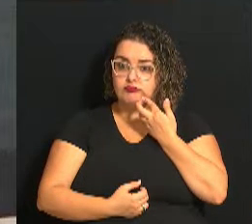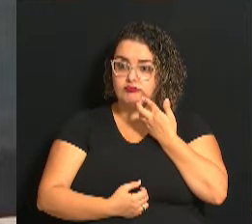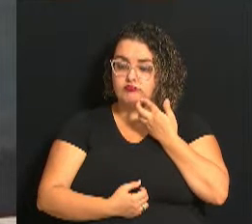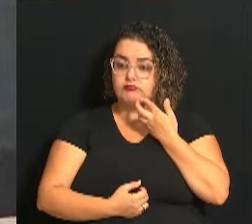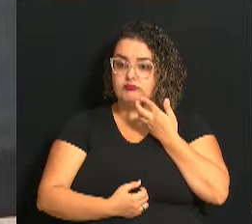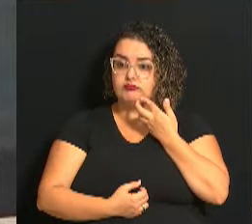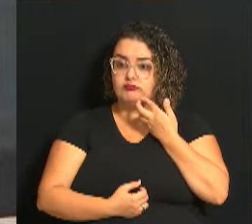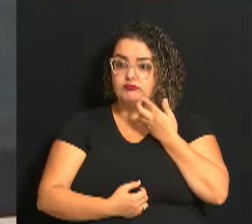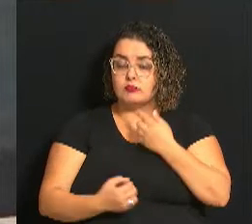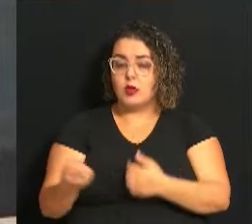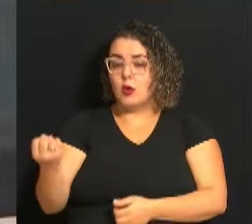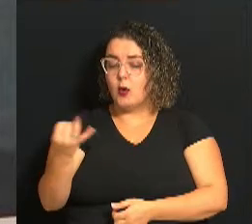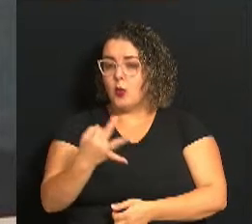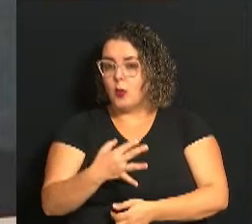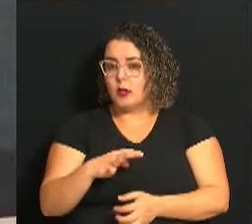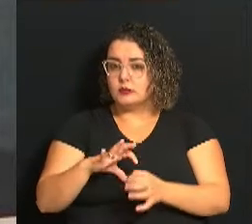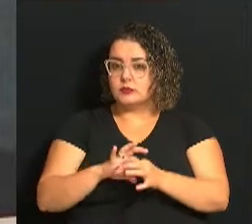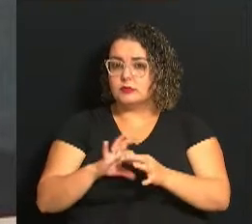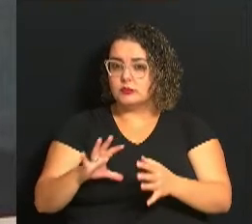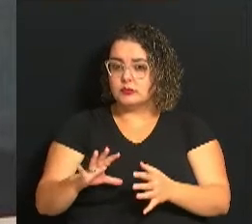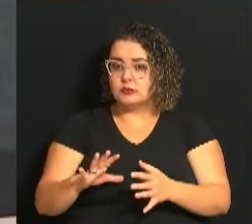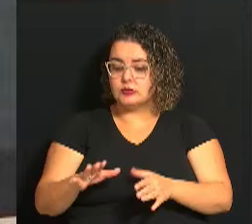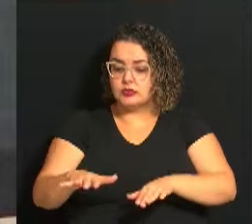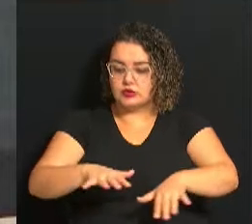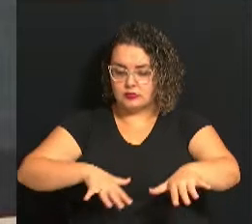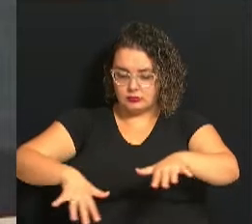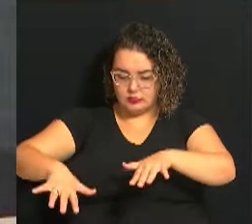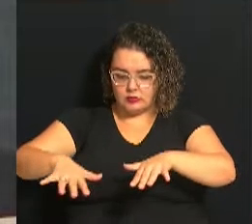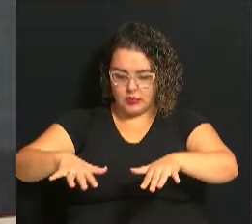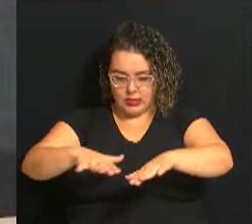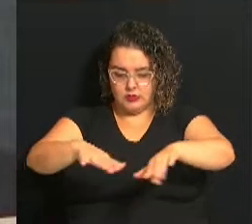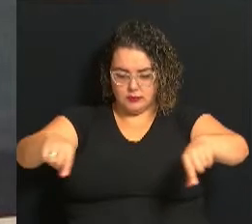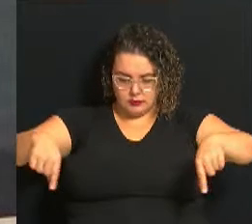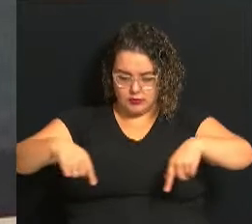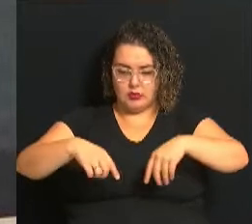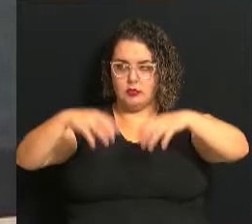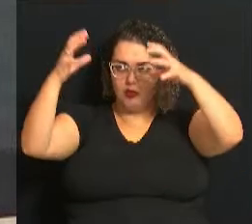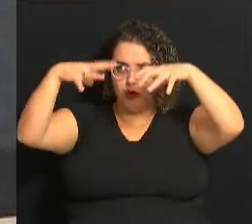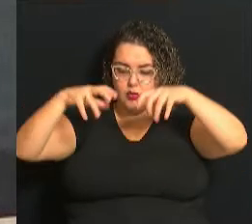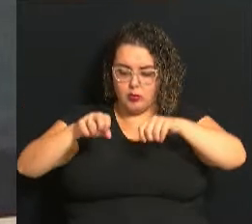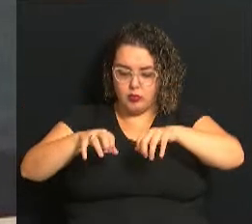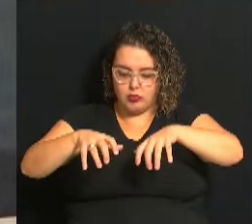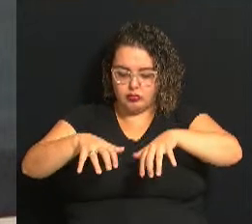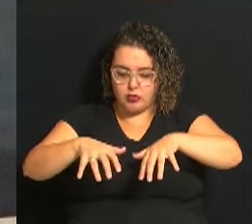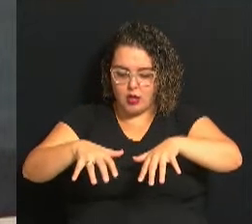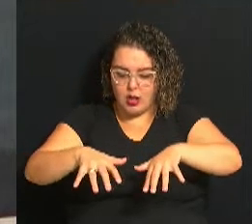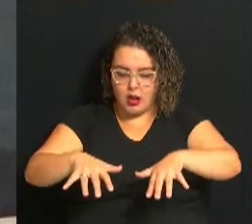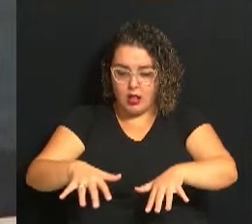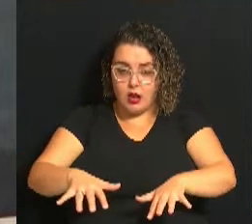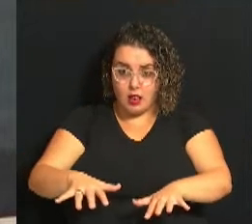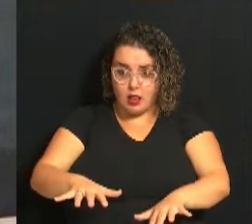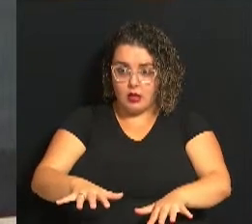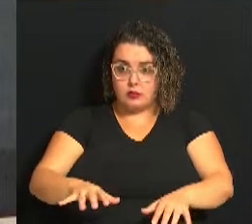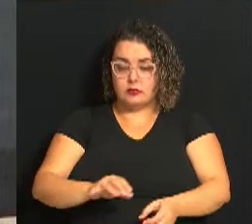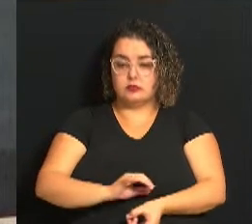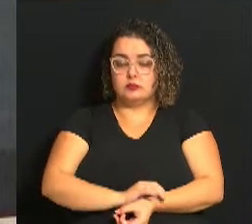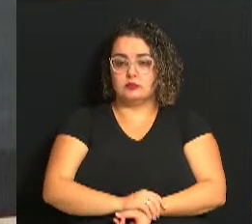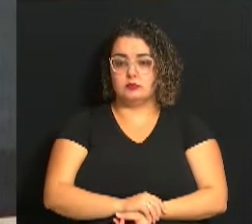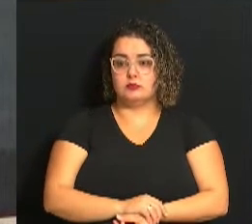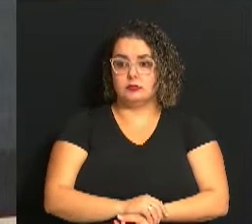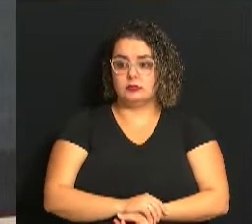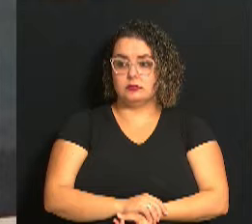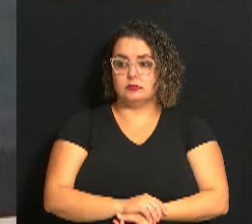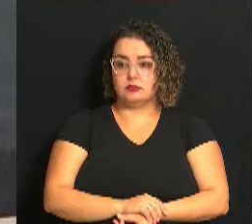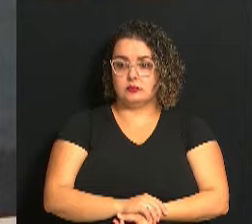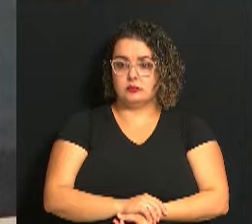tem que deixar de área permeável, isso é inegociável, está bem claro na legislação da Secretaria. Nada